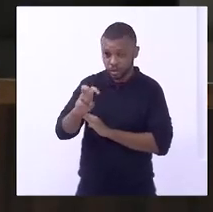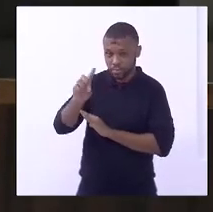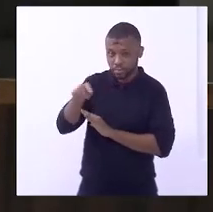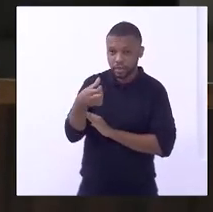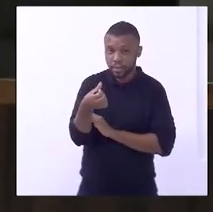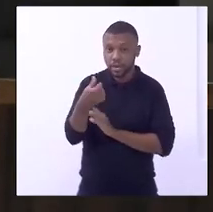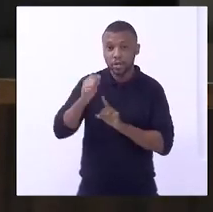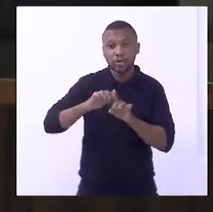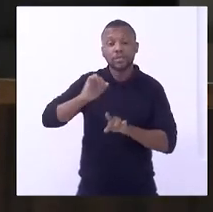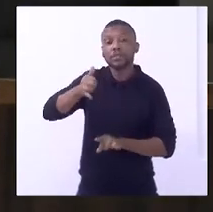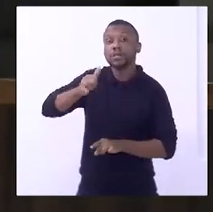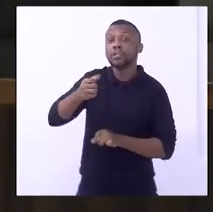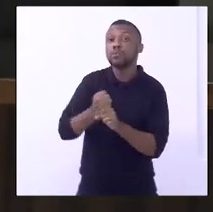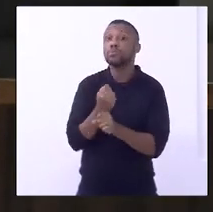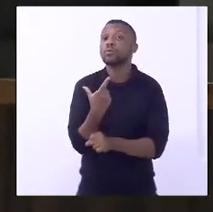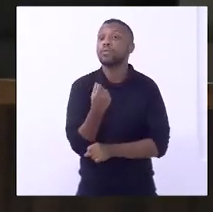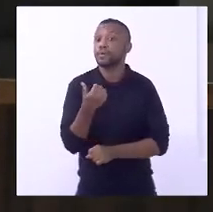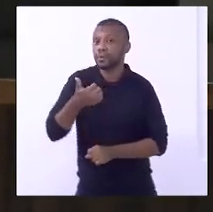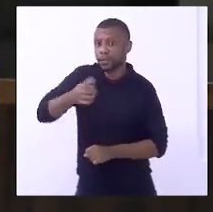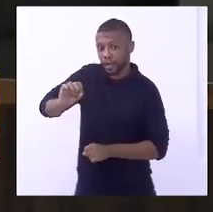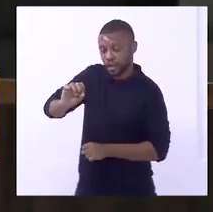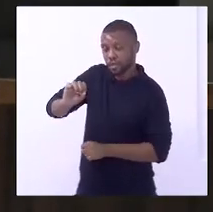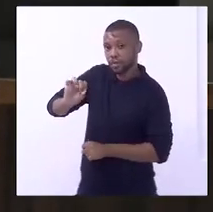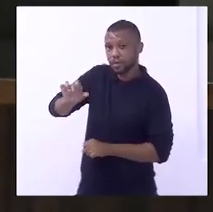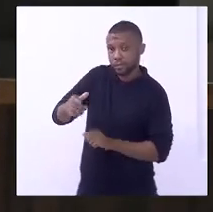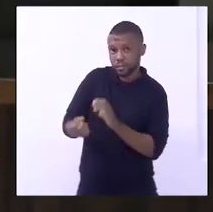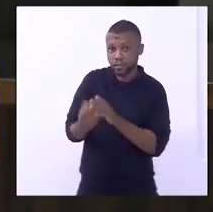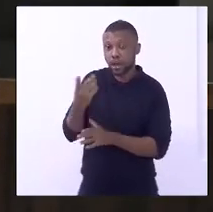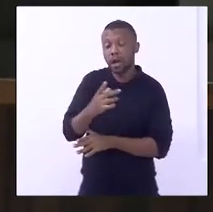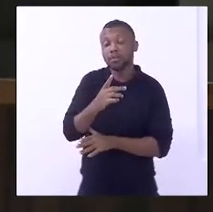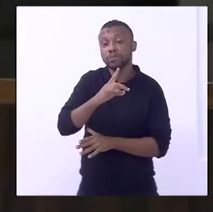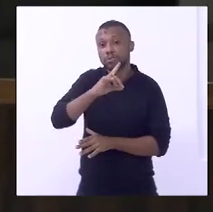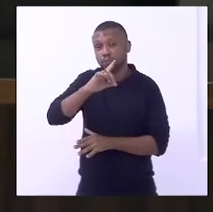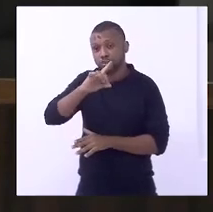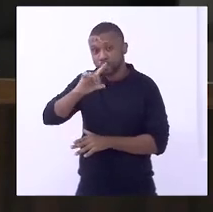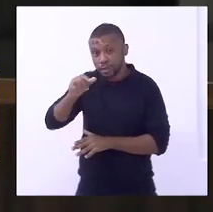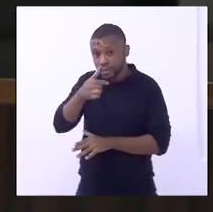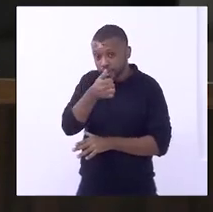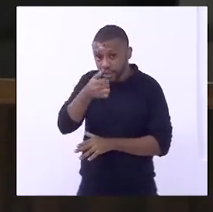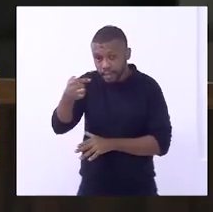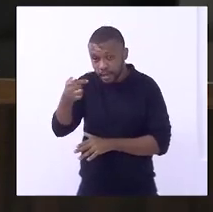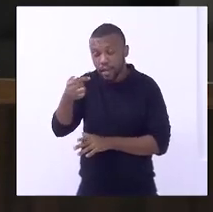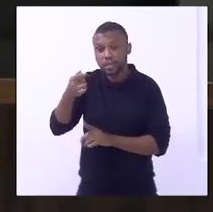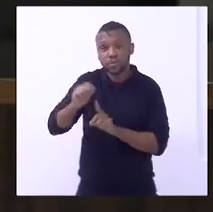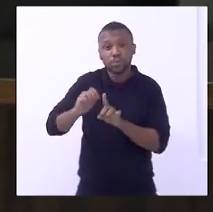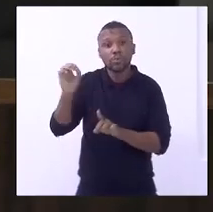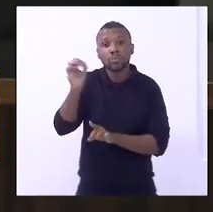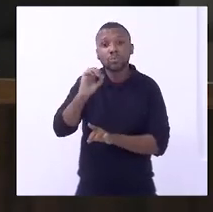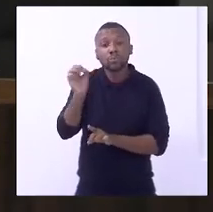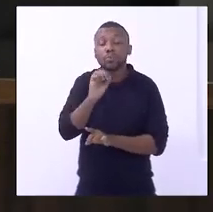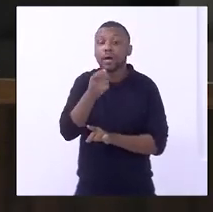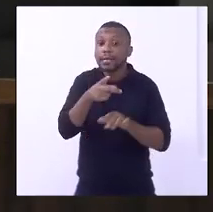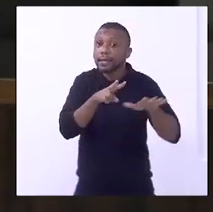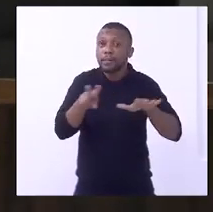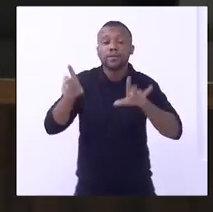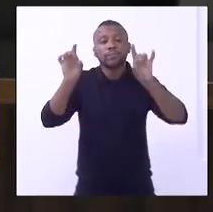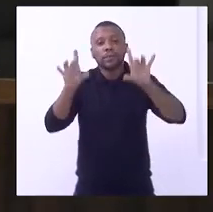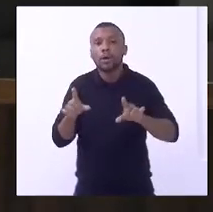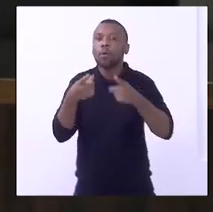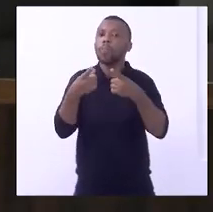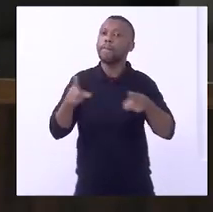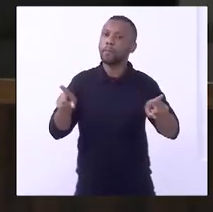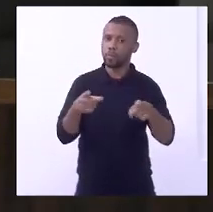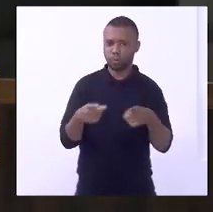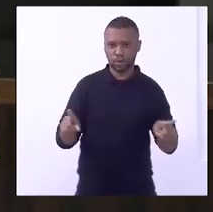janeiro de 2010, instituída no âmbito do Estado do Rio de Janeiro, o dia 17 de outubro, com a Semana da Indústria da Música. Pendente de pareceres das